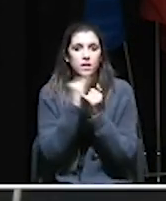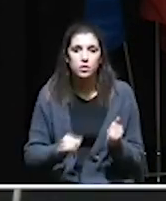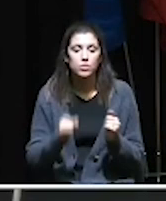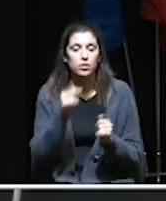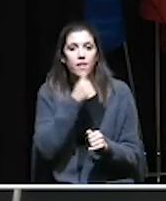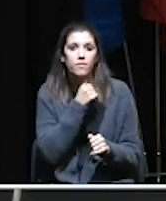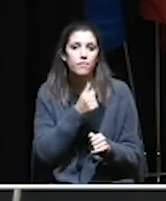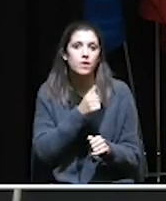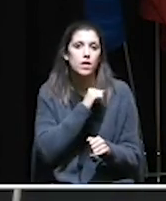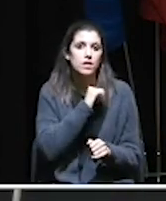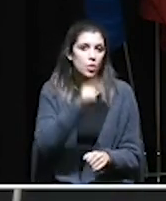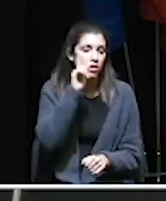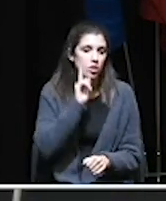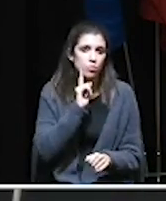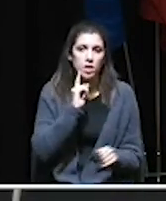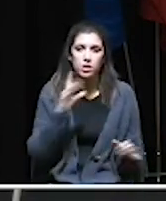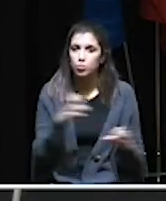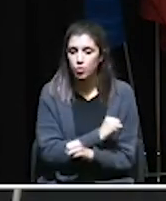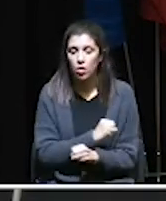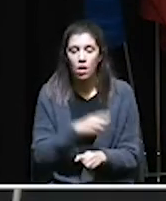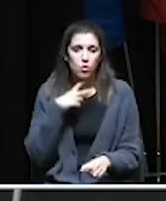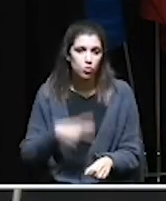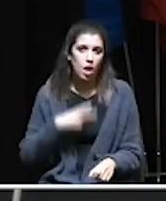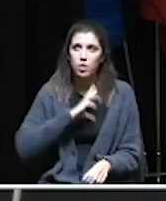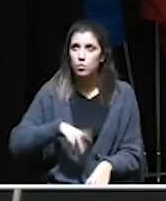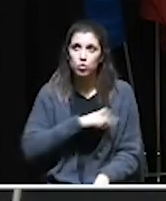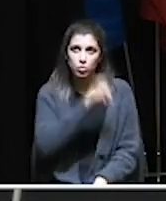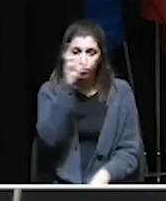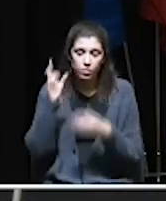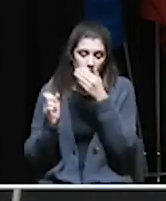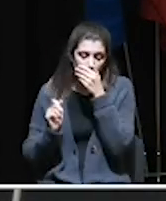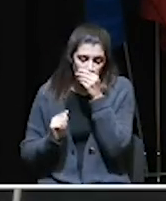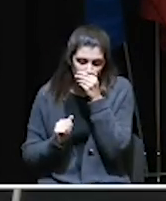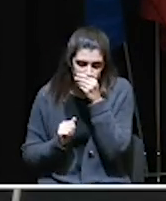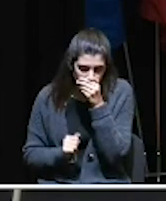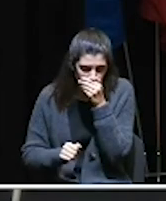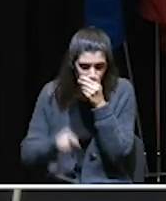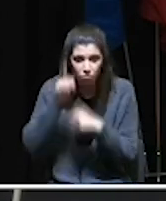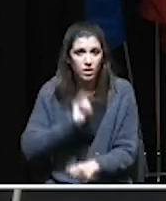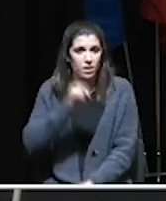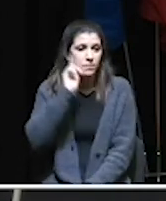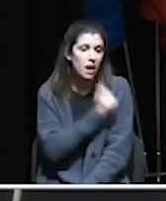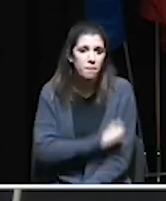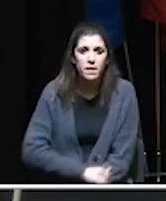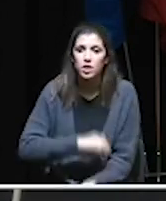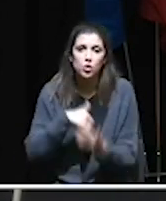Eliminação da Violência contra as Mulheres. Em Portugal e em todo o mundo, muitas mulheres e raparigas continuam a